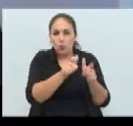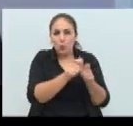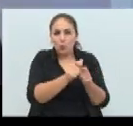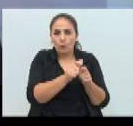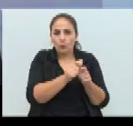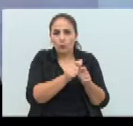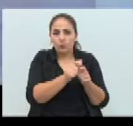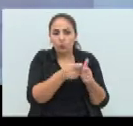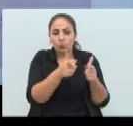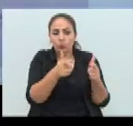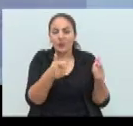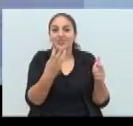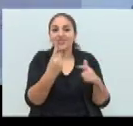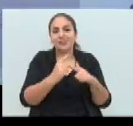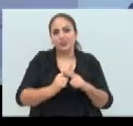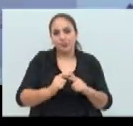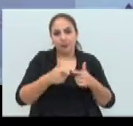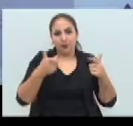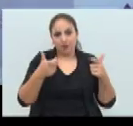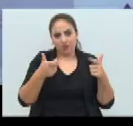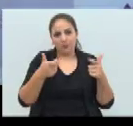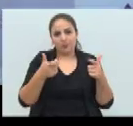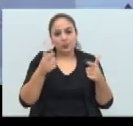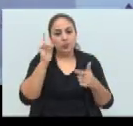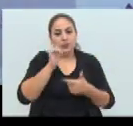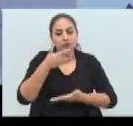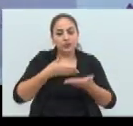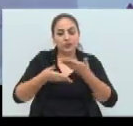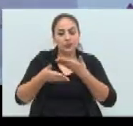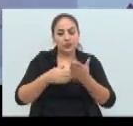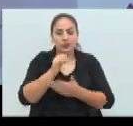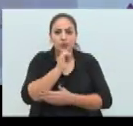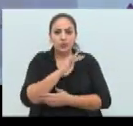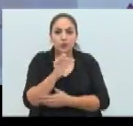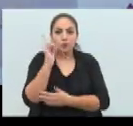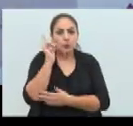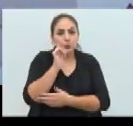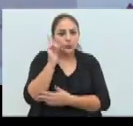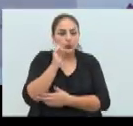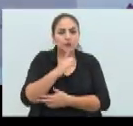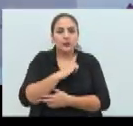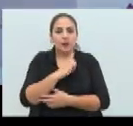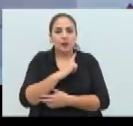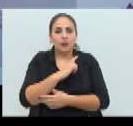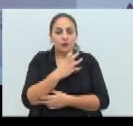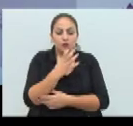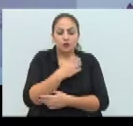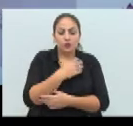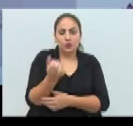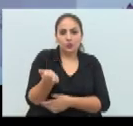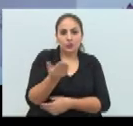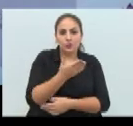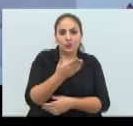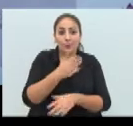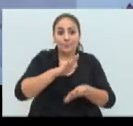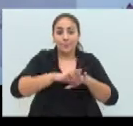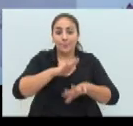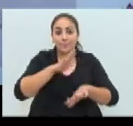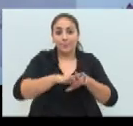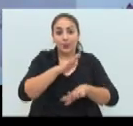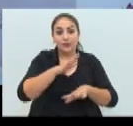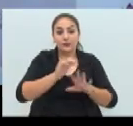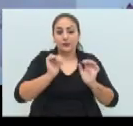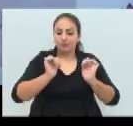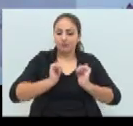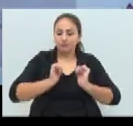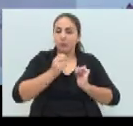físico do DCE para melhor atender os alunos, para poder ter uma cara nova, para também ficar mais cômodo e